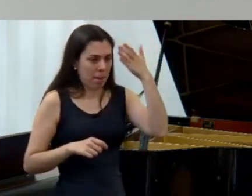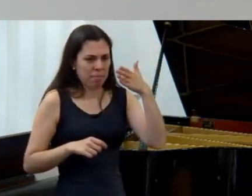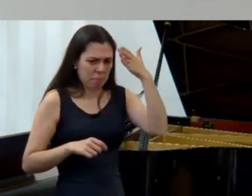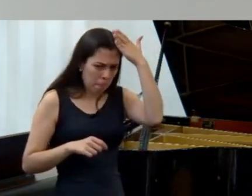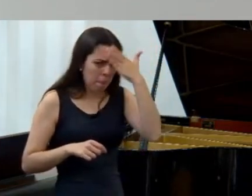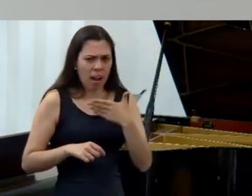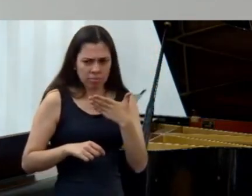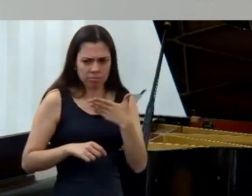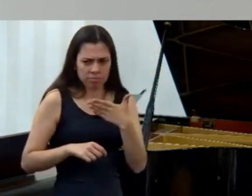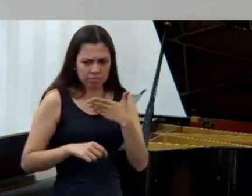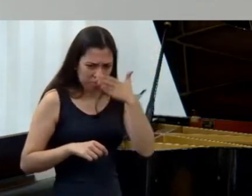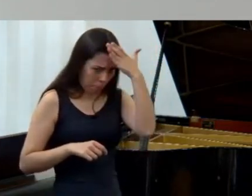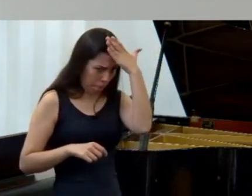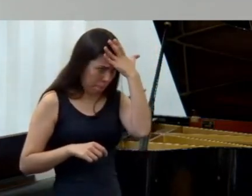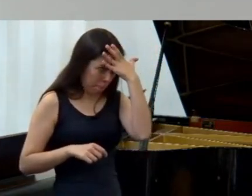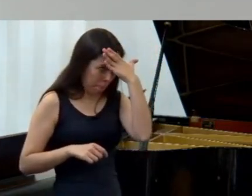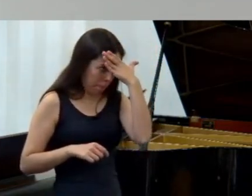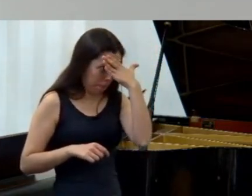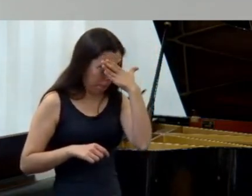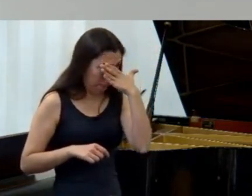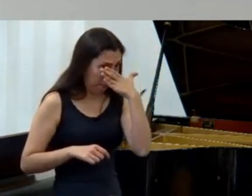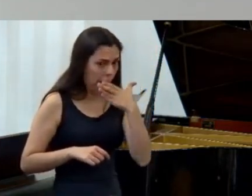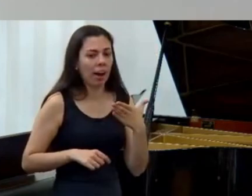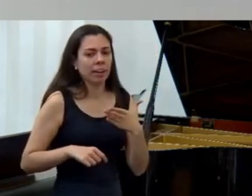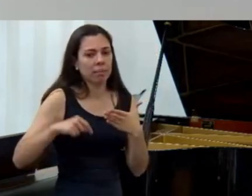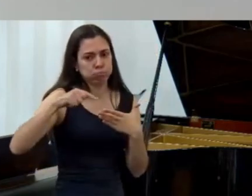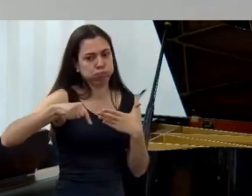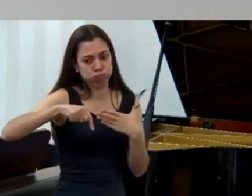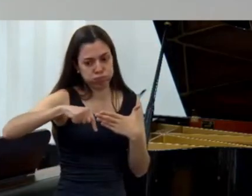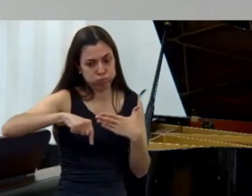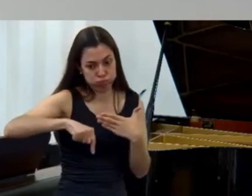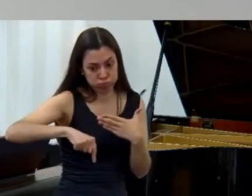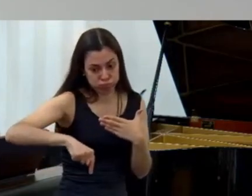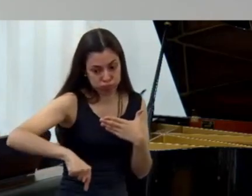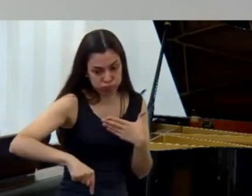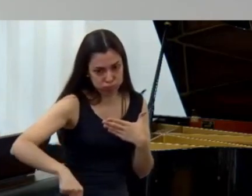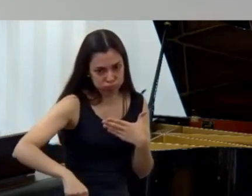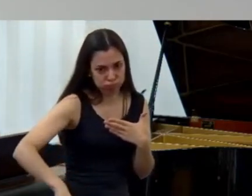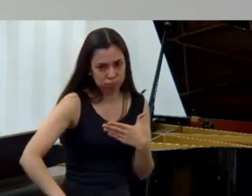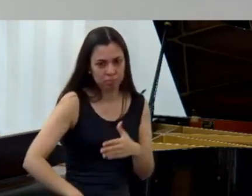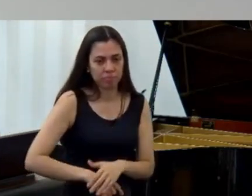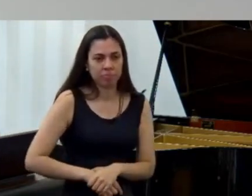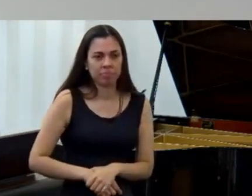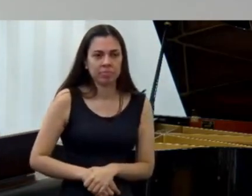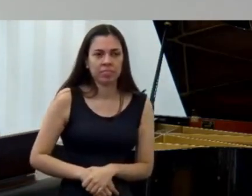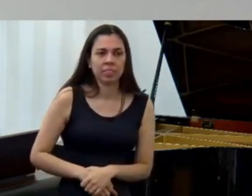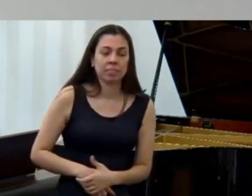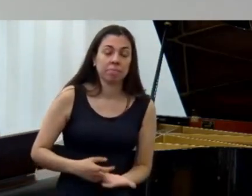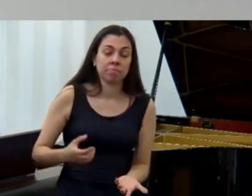uma mulher. Isso às vezes acontece nas nossas casas, talvez, né? Os maridos aí.